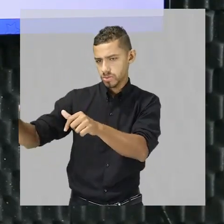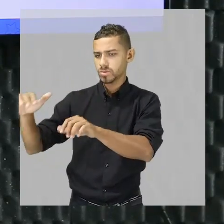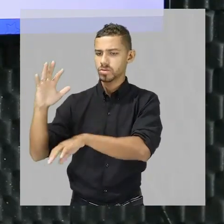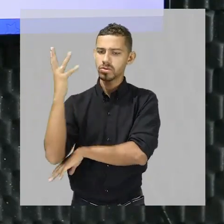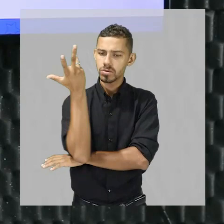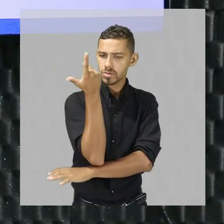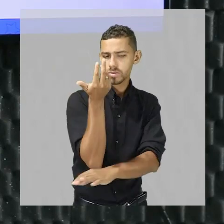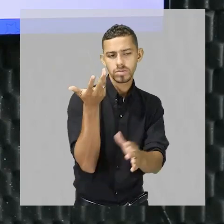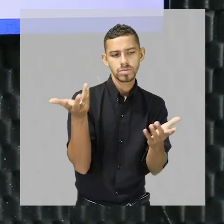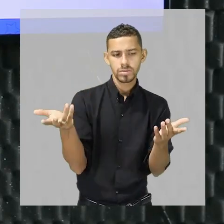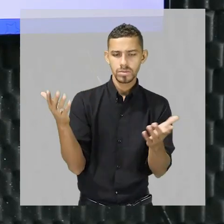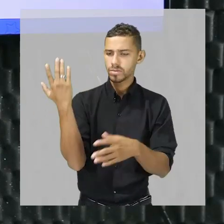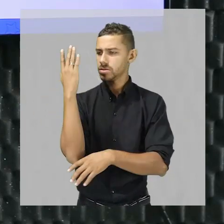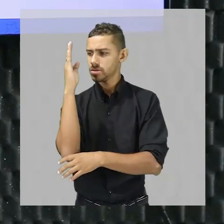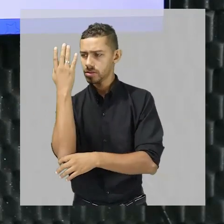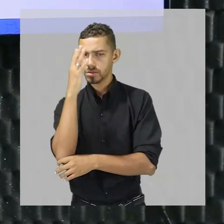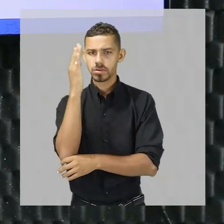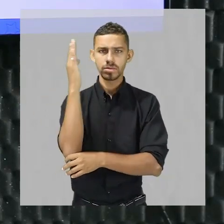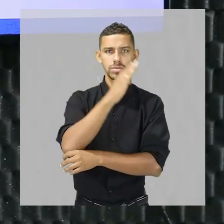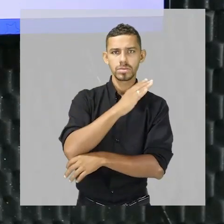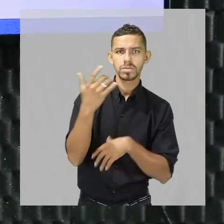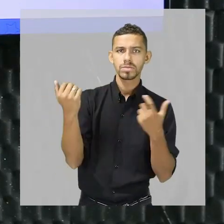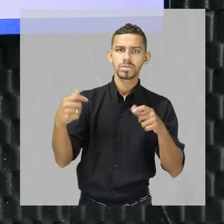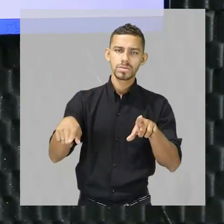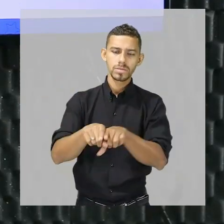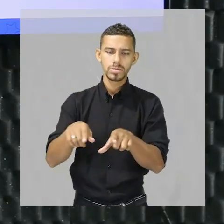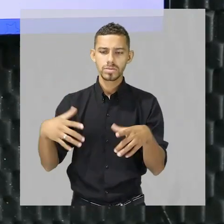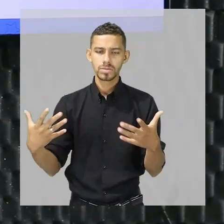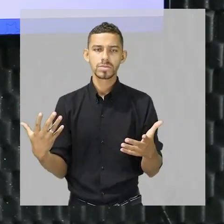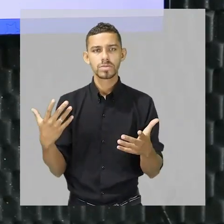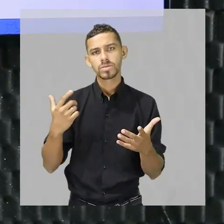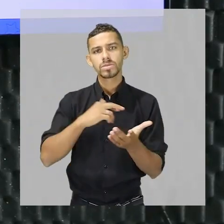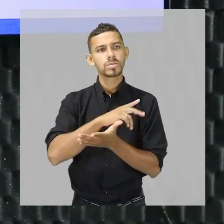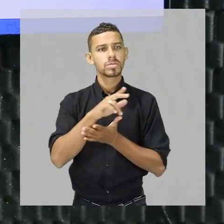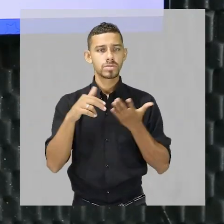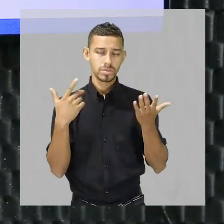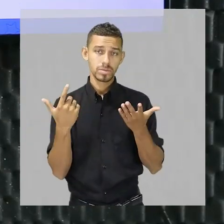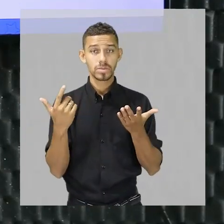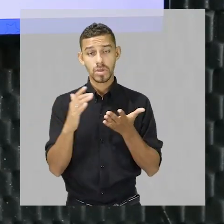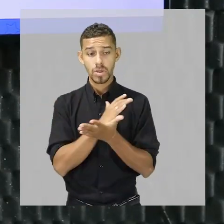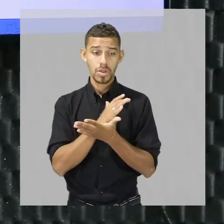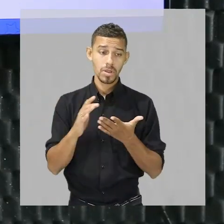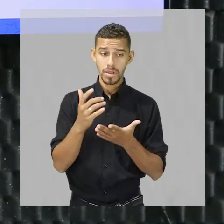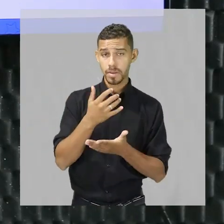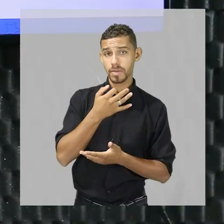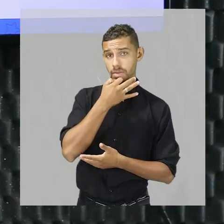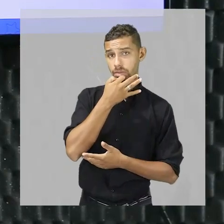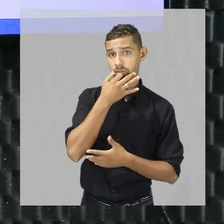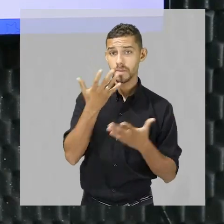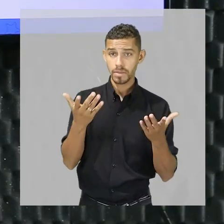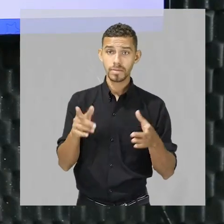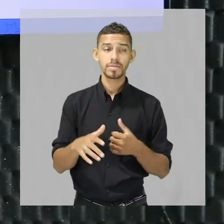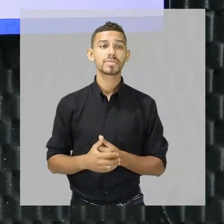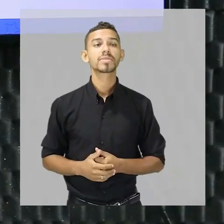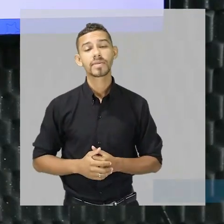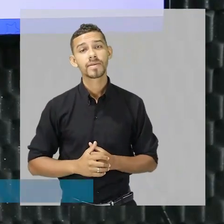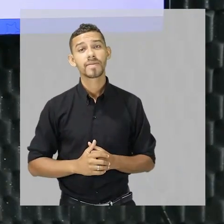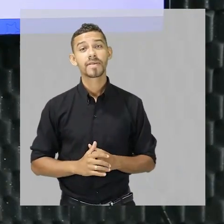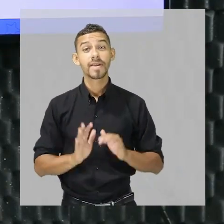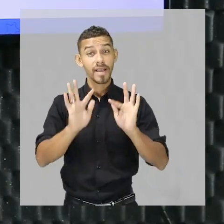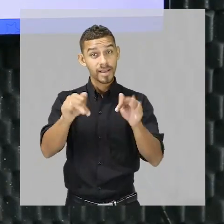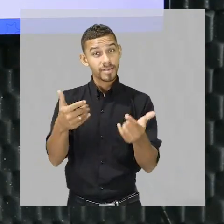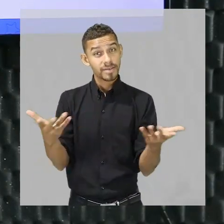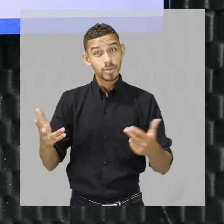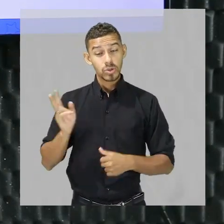exemplo, relativos a clima, beleza? Altimetria. Então, aí algumas alternativas para te exemplificar. Então, galerinha, é isso